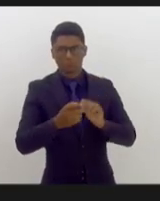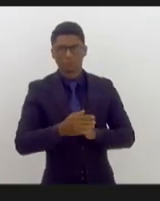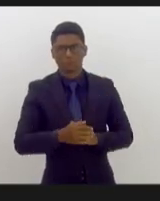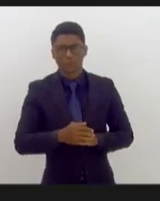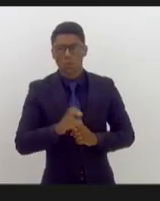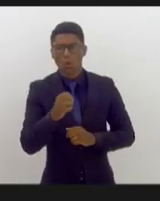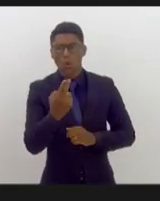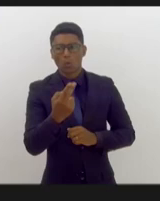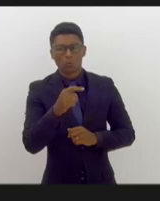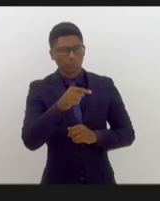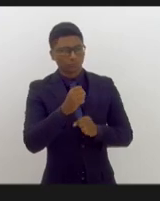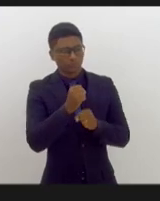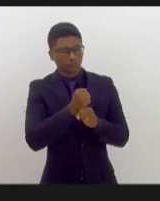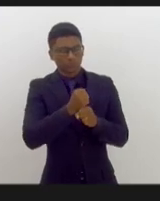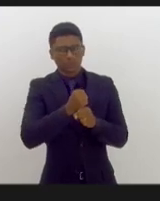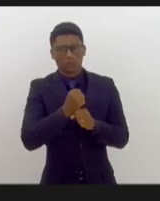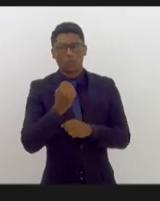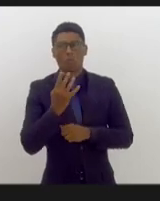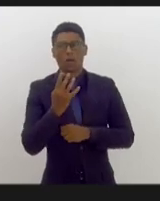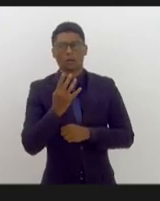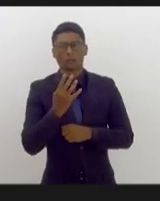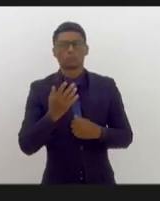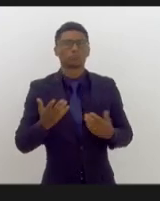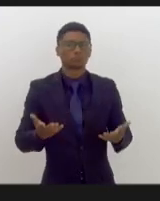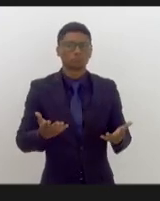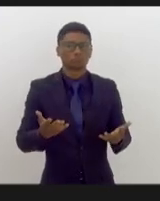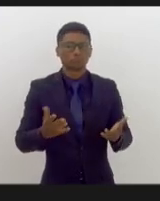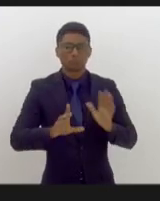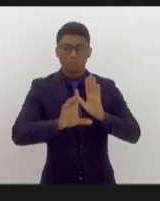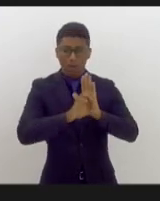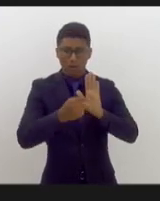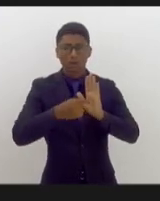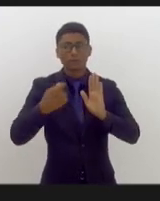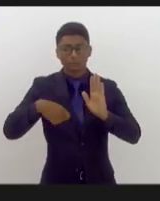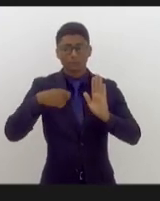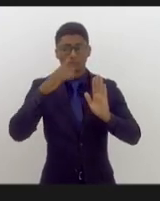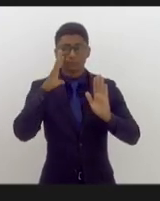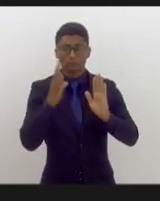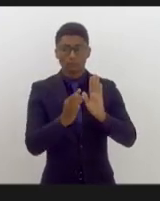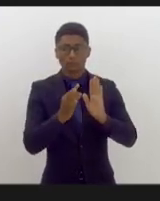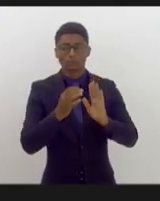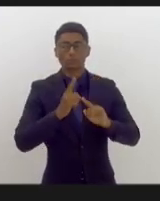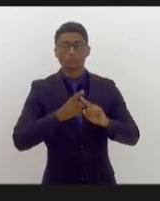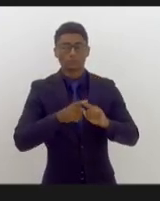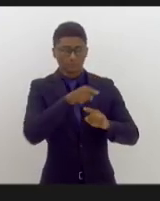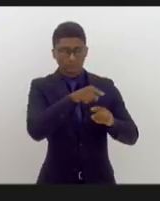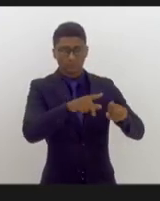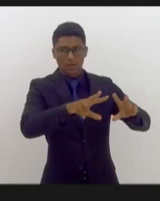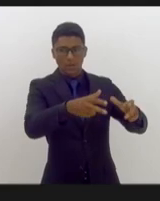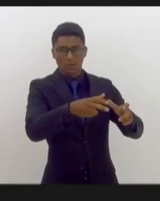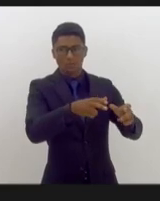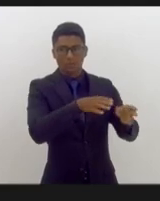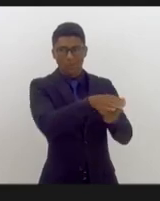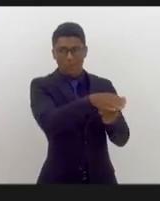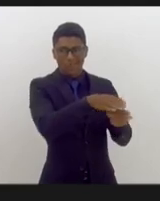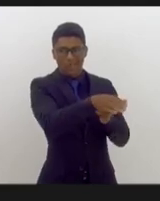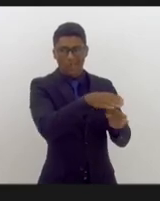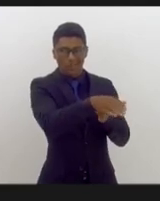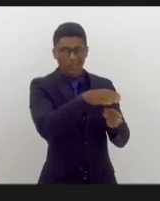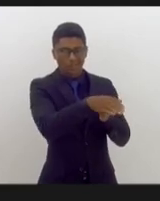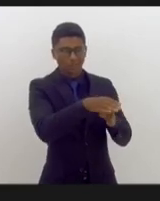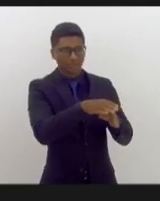de 4 anos, de forma a garantir que os trabalhos do conselho não sejam afetados pela ausência